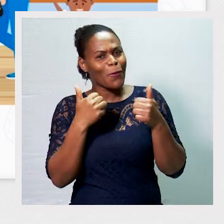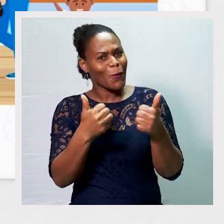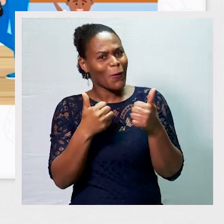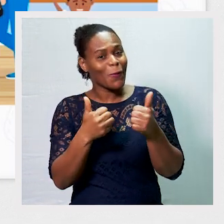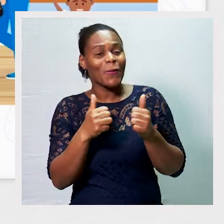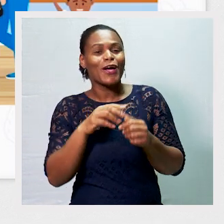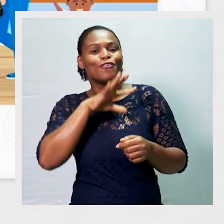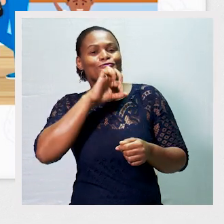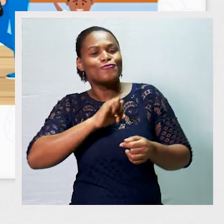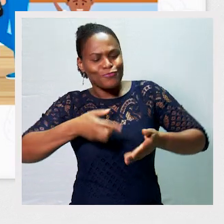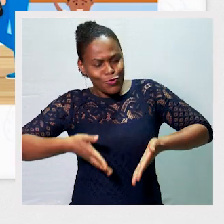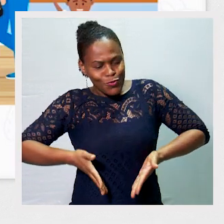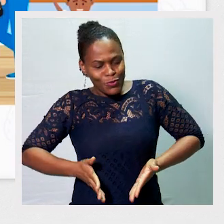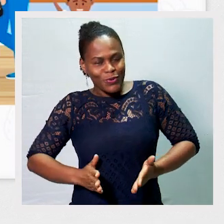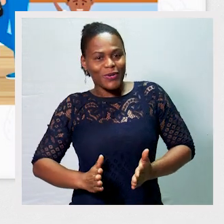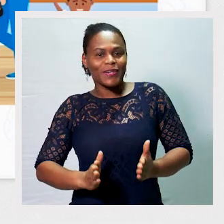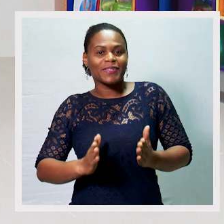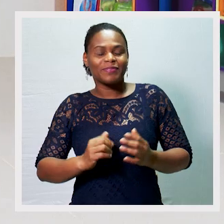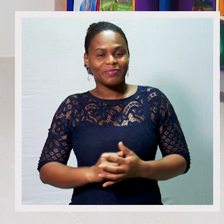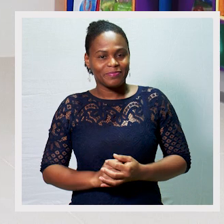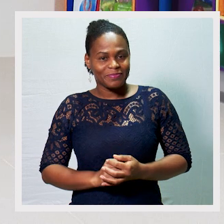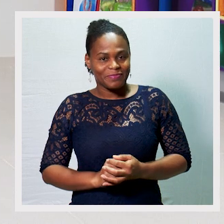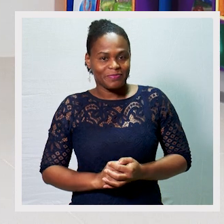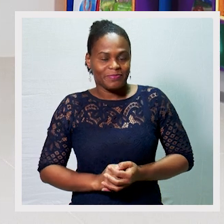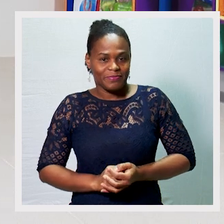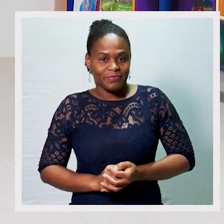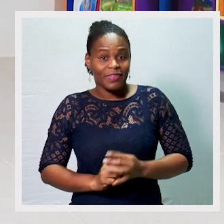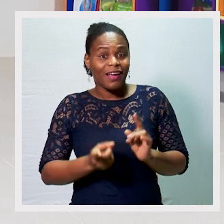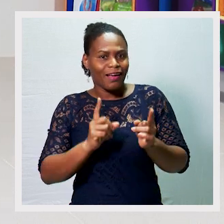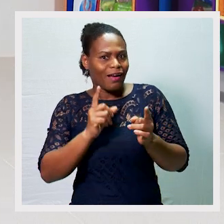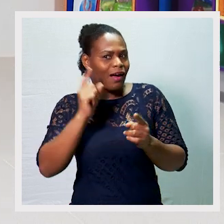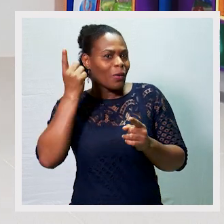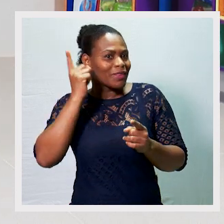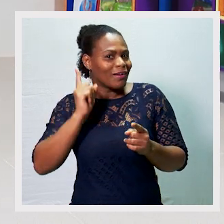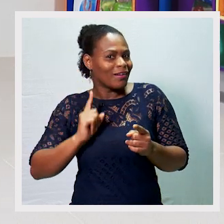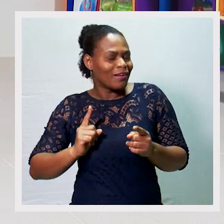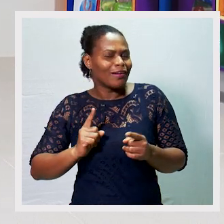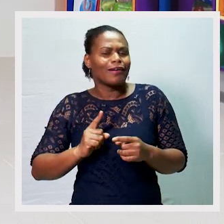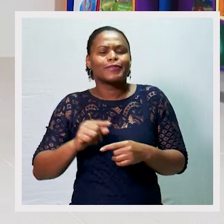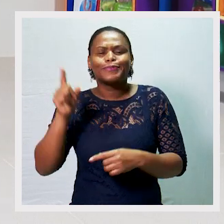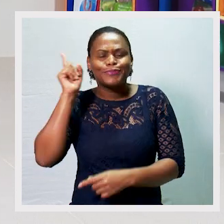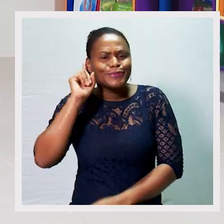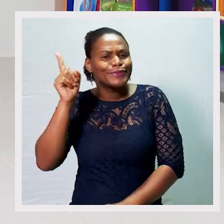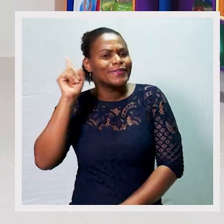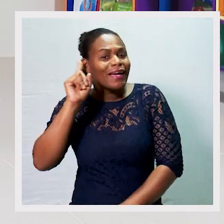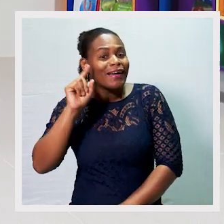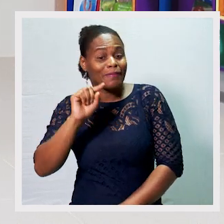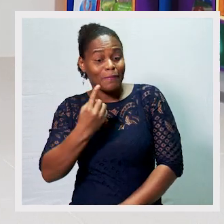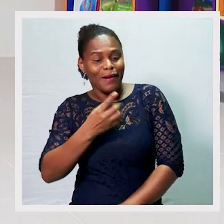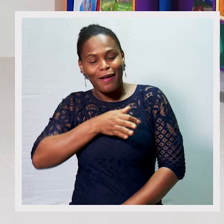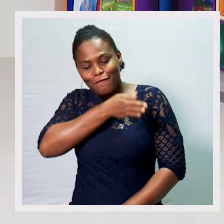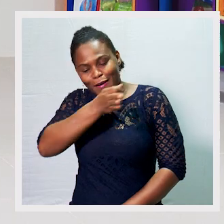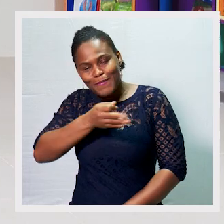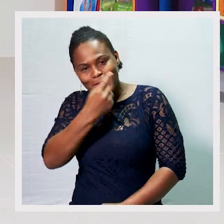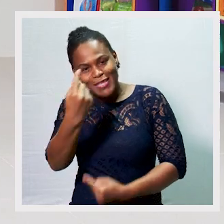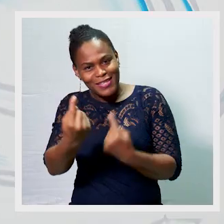Exatamente, o nascimento do filho, que é uma data muito importante para cada